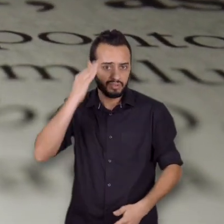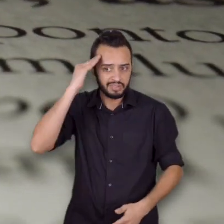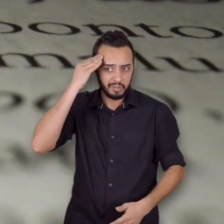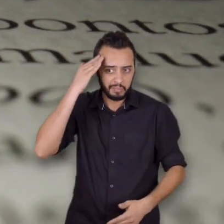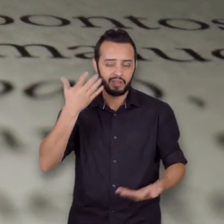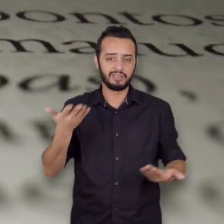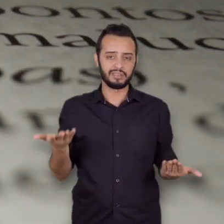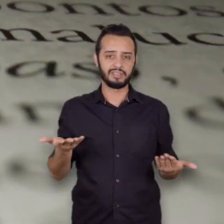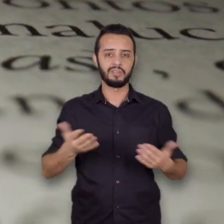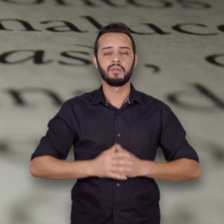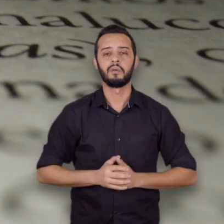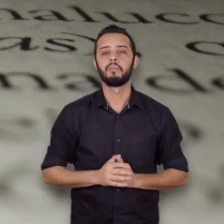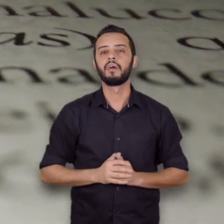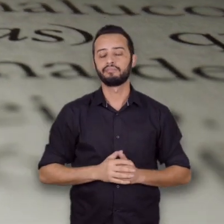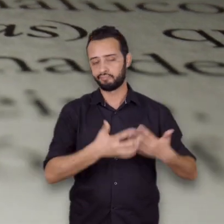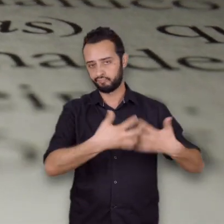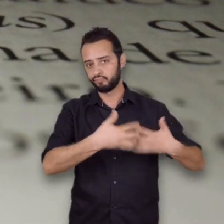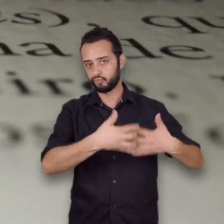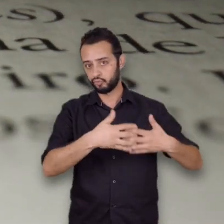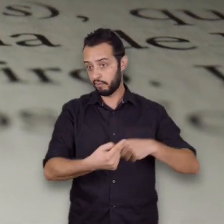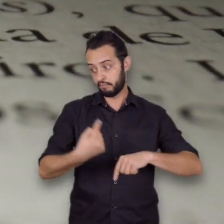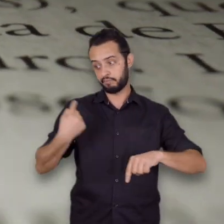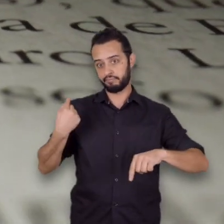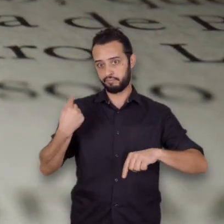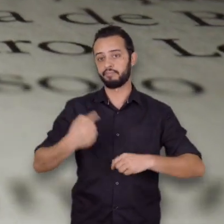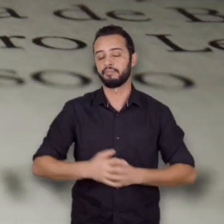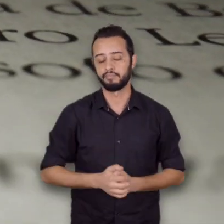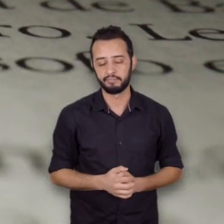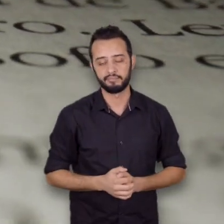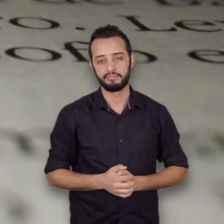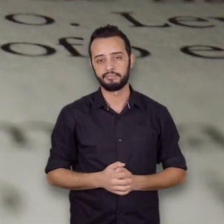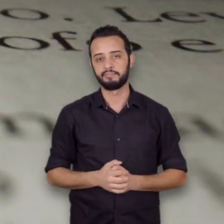entenderam até então como é que isso funcionava.